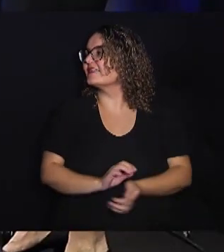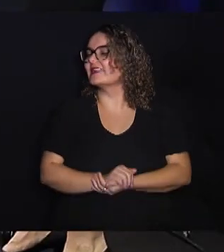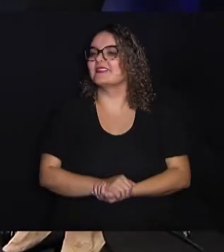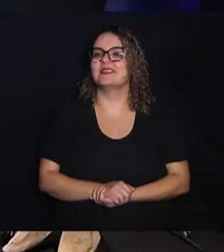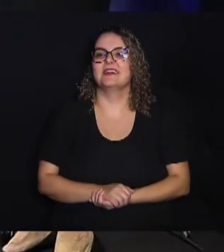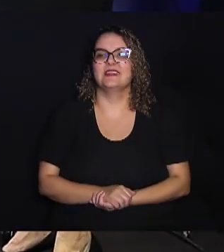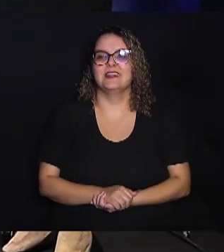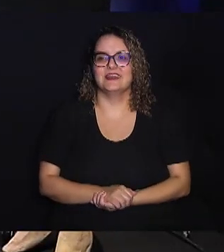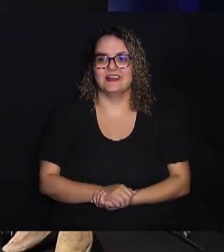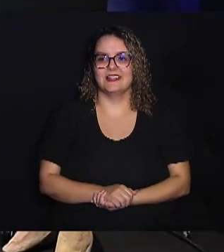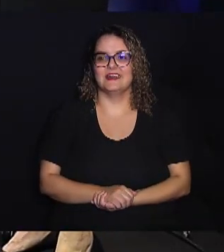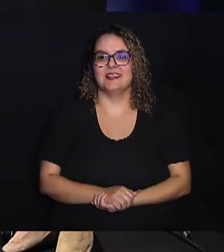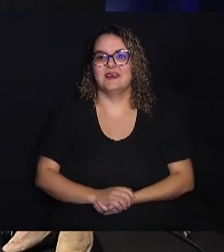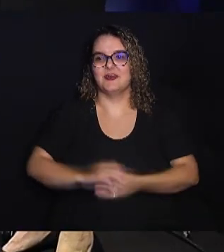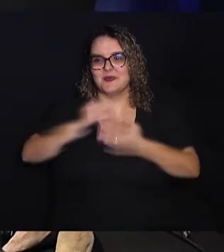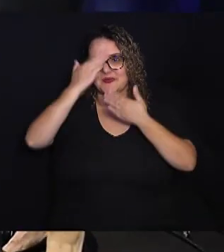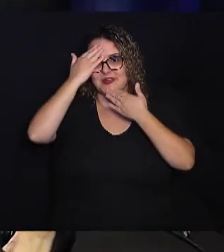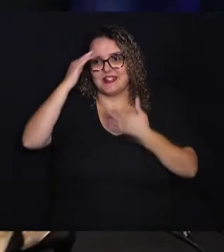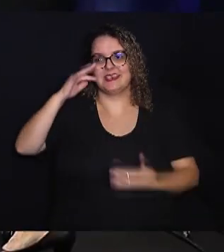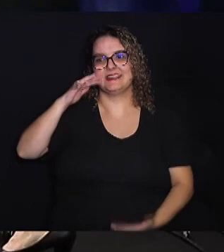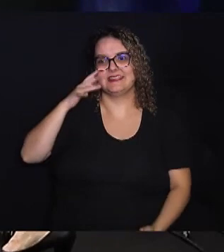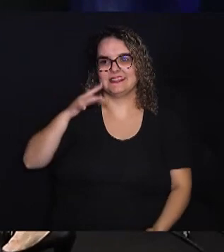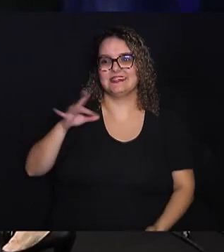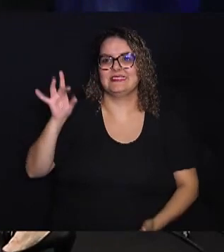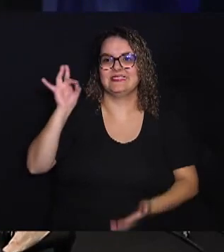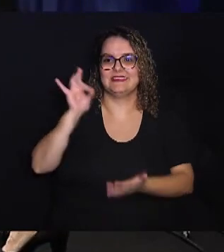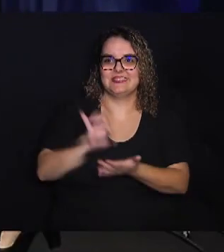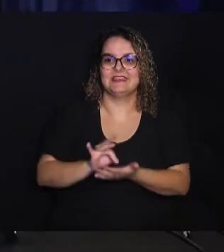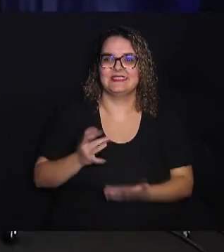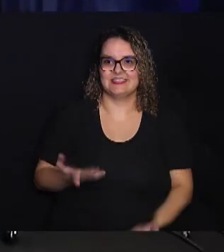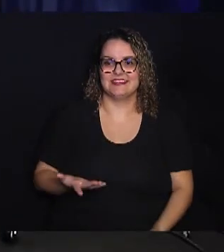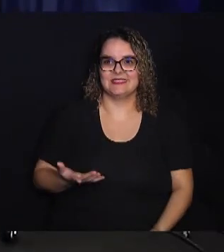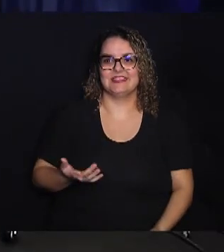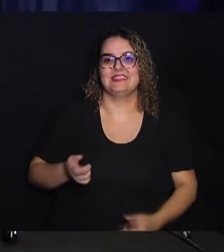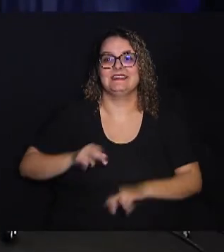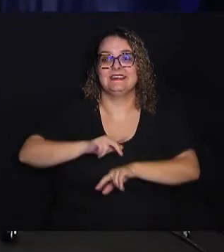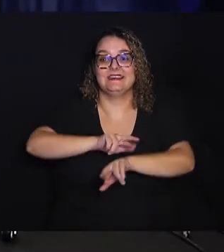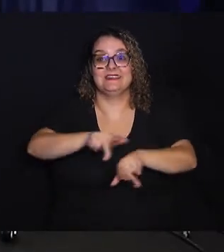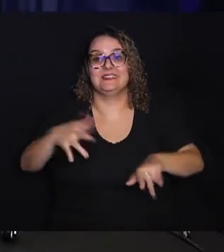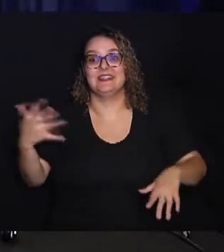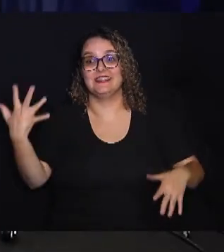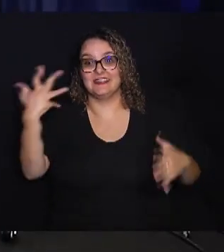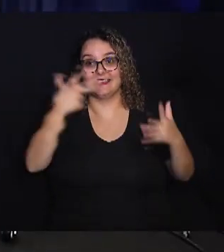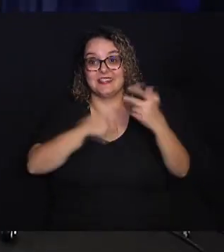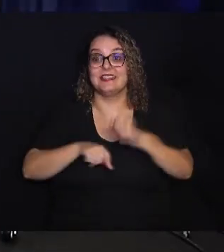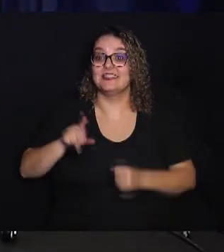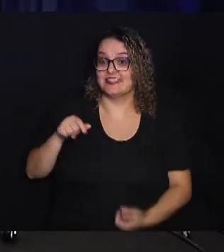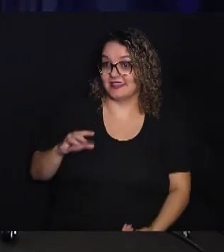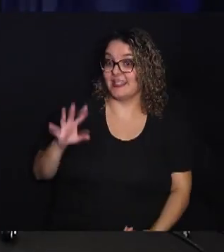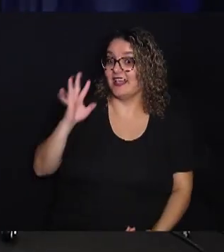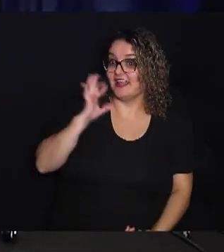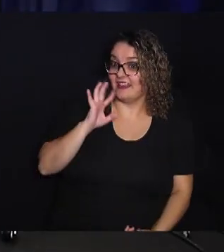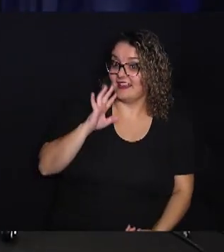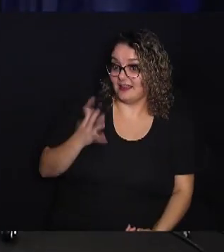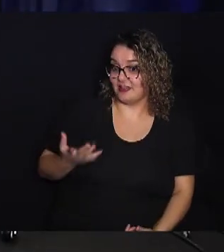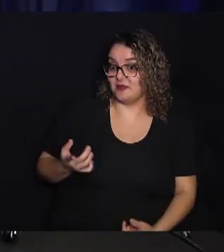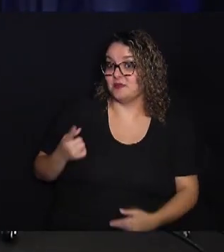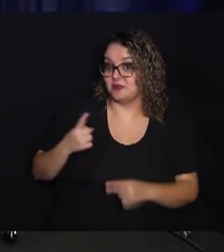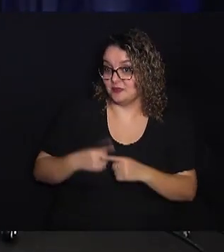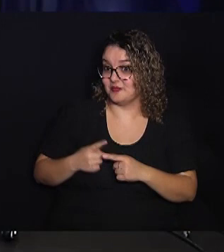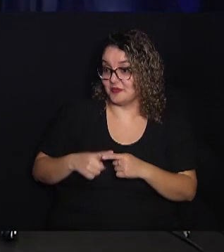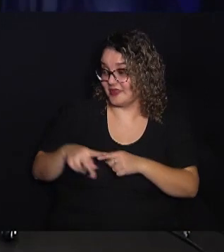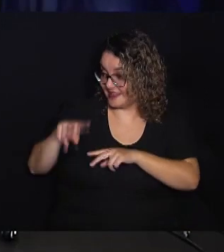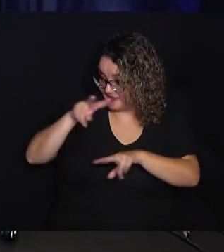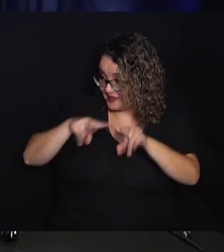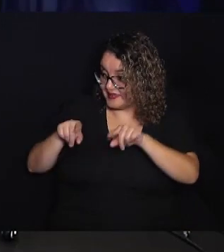Muito obrigada, Ana. Realmente você estava circundada de beleza, né? E é muito interessante porque é para vidente também,